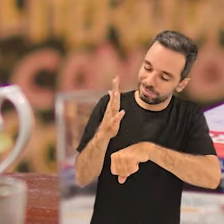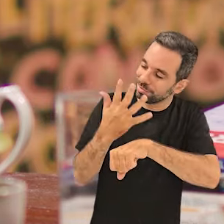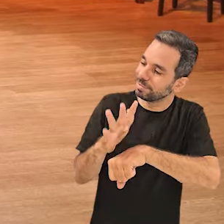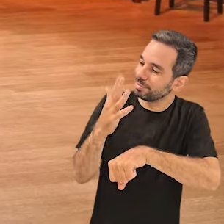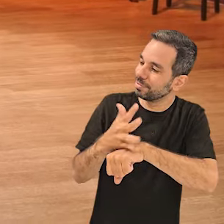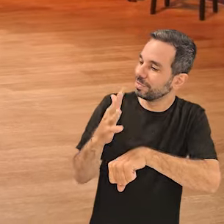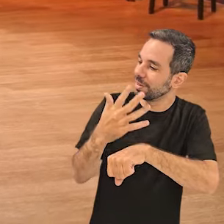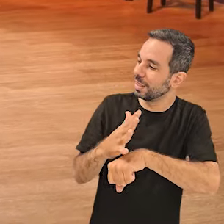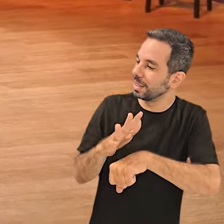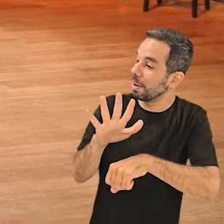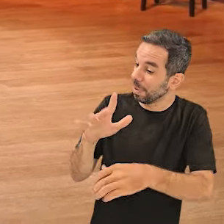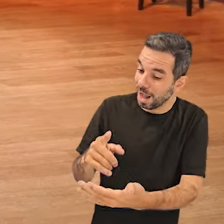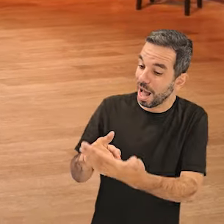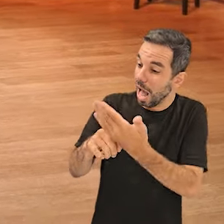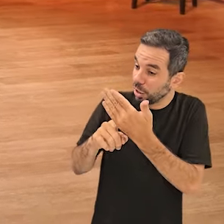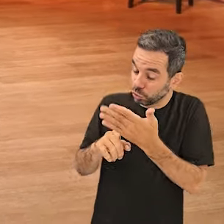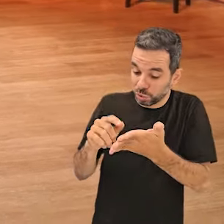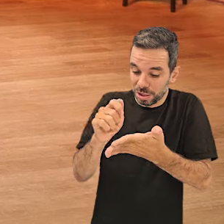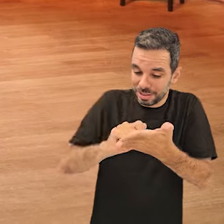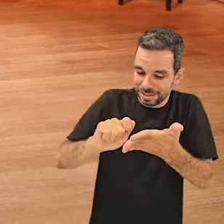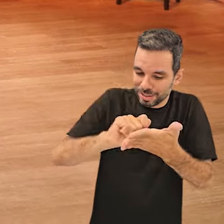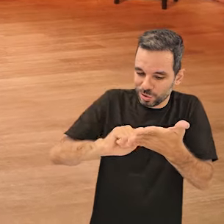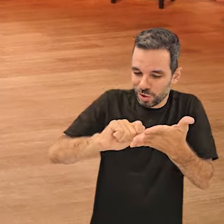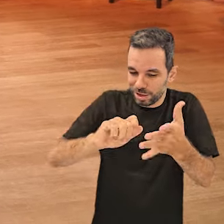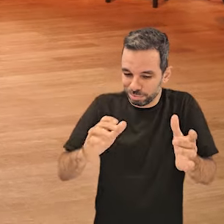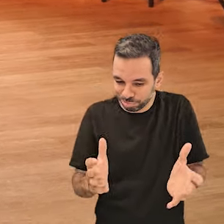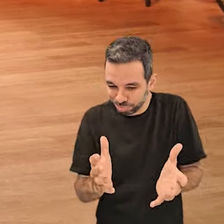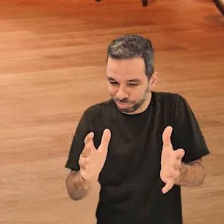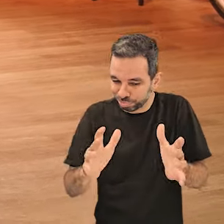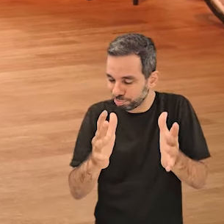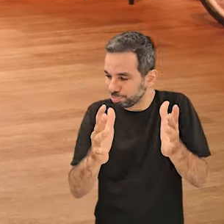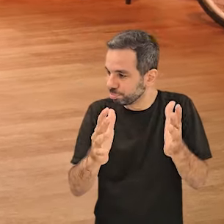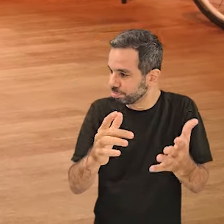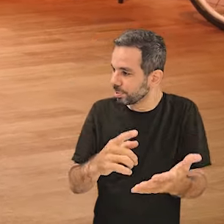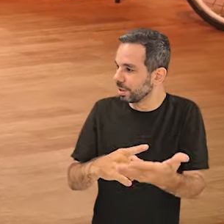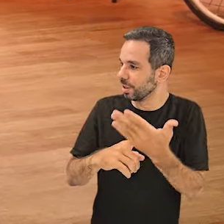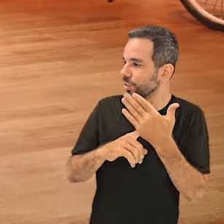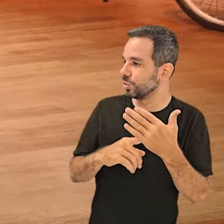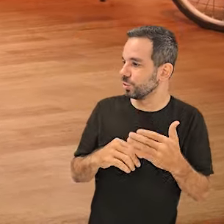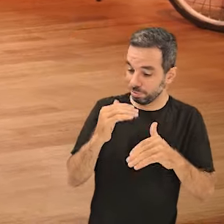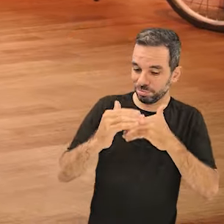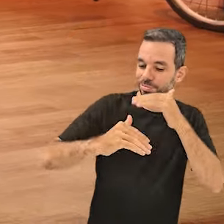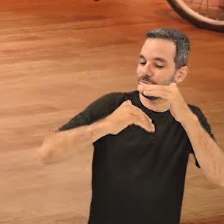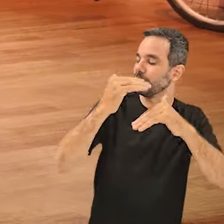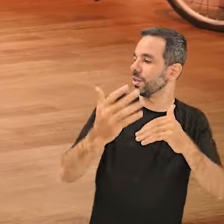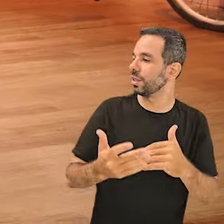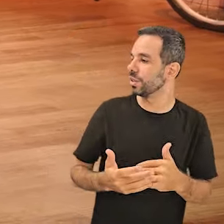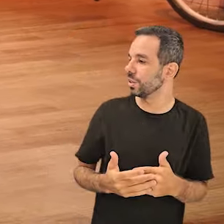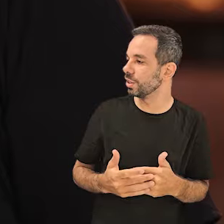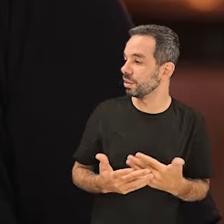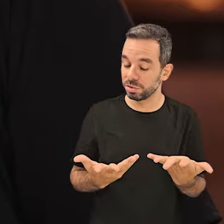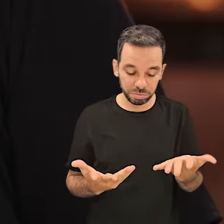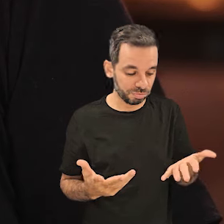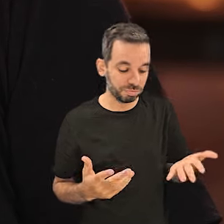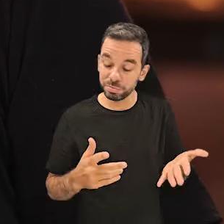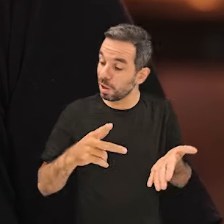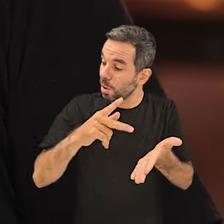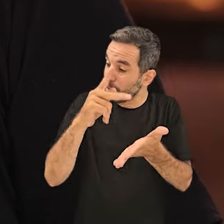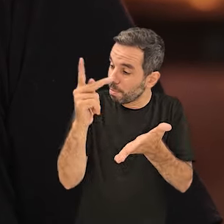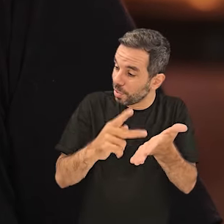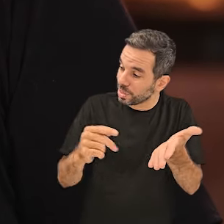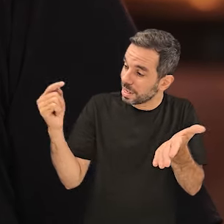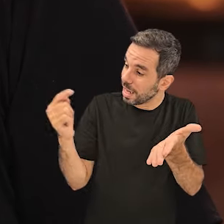É. Muito, né? A gente tem falado aqui no Palavra que a poesia, ela precisa ser escrita. O